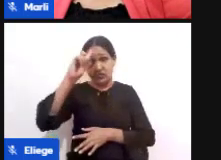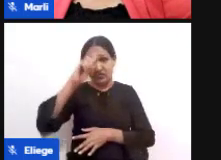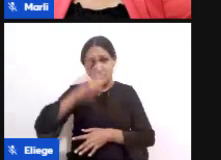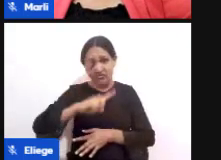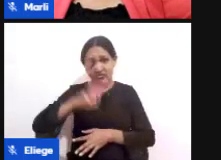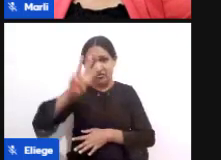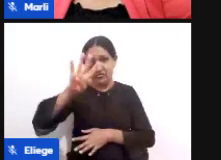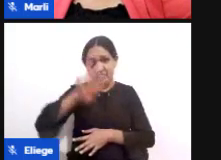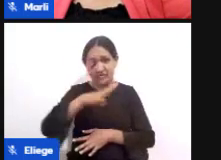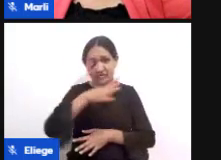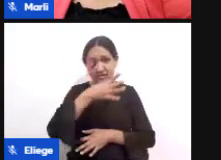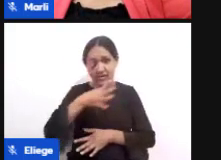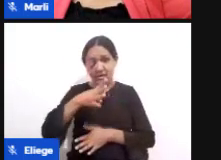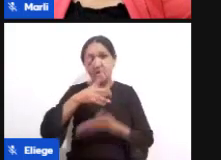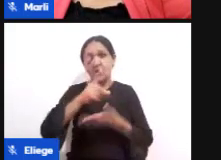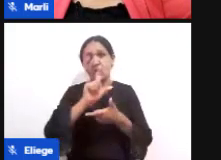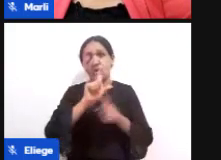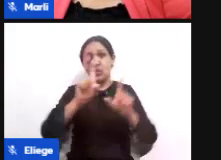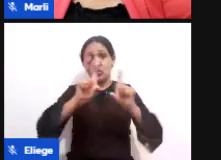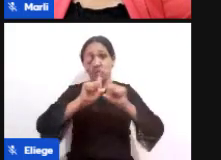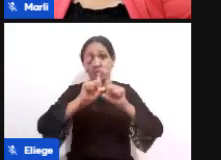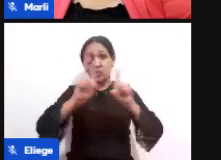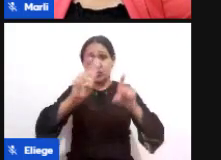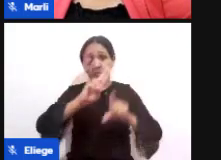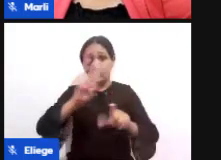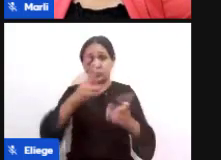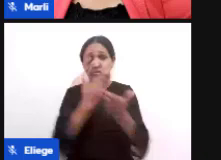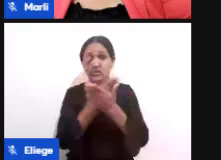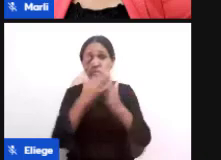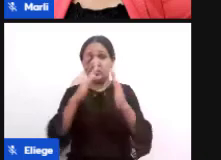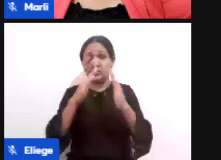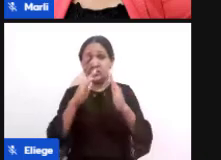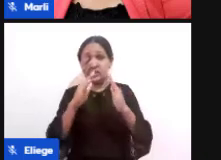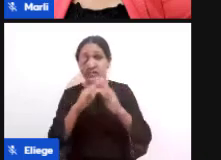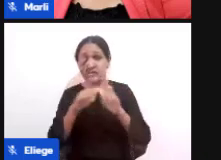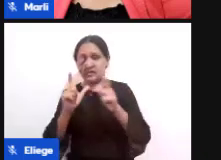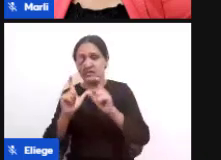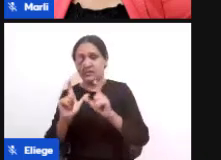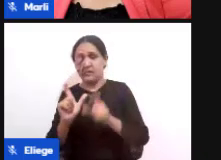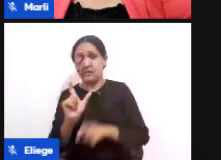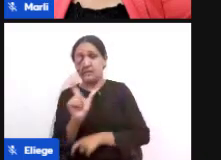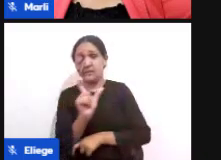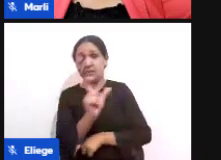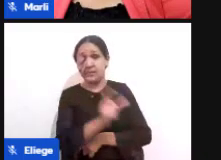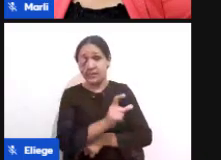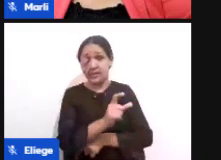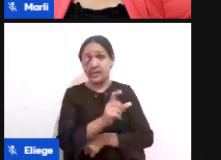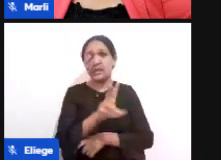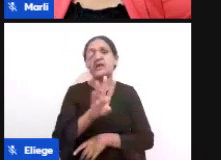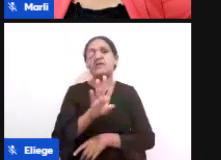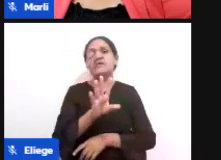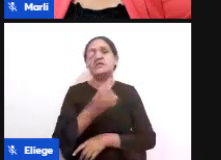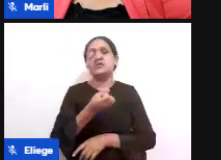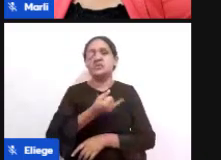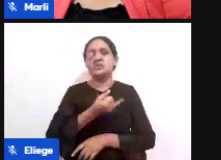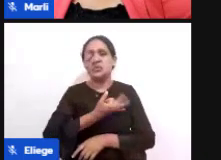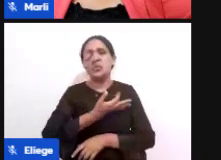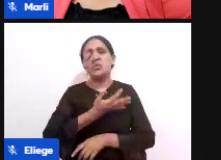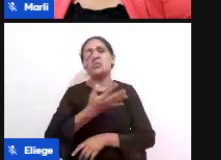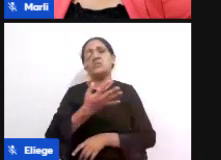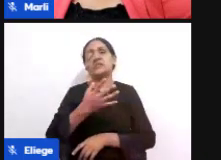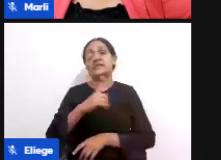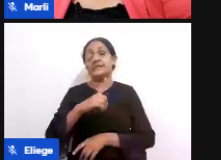o cabeçalho, a família silábica, a sequência numérica, que fala atividades permanentes, também fala